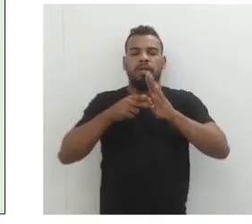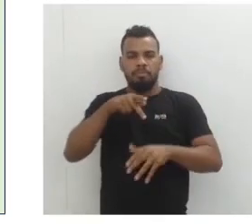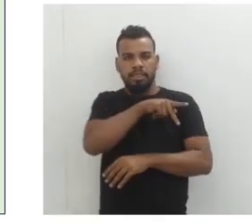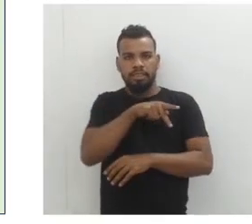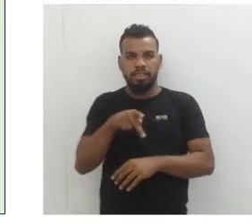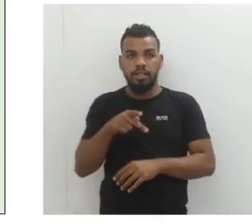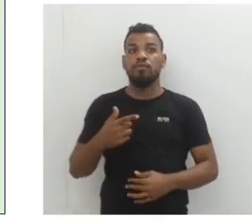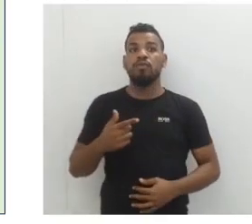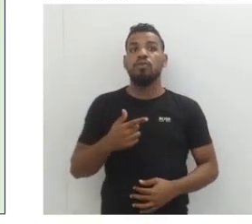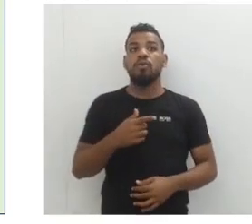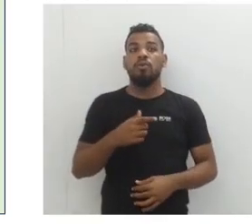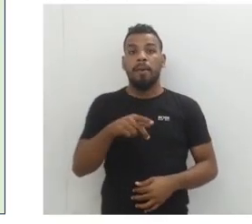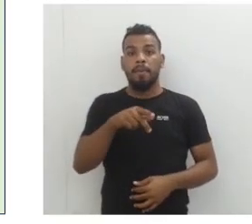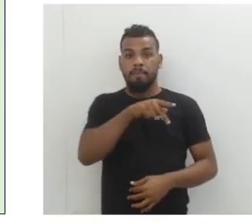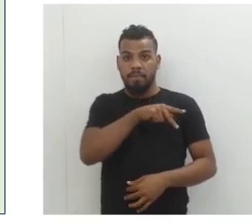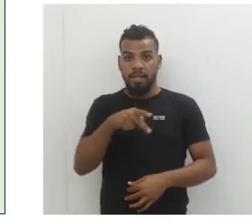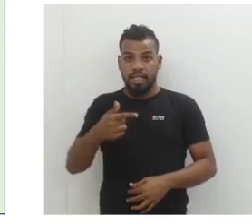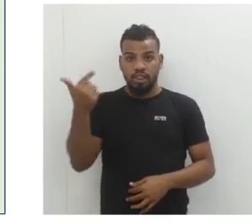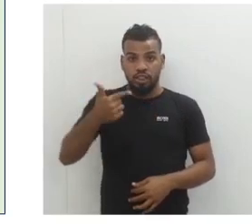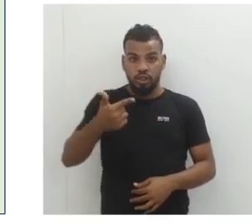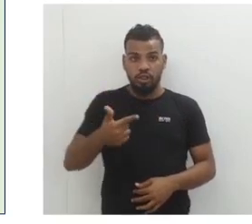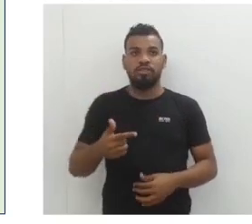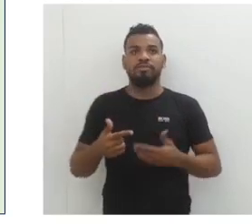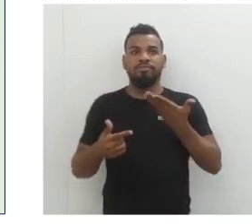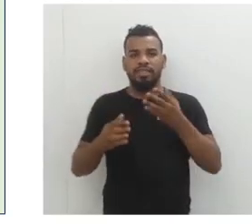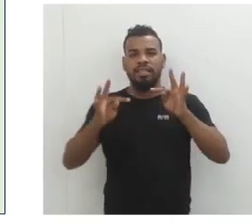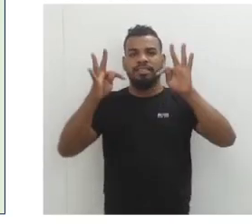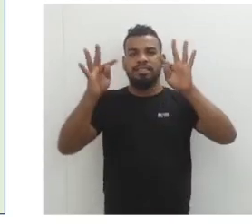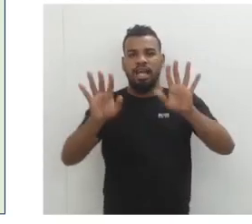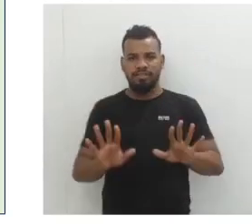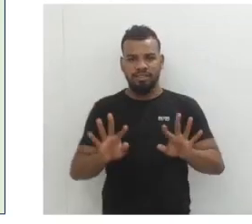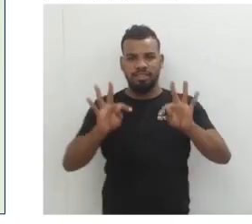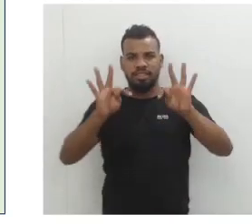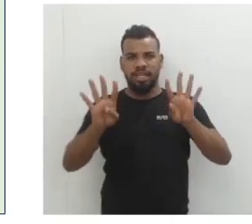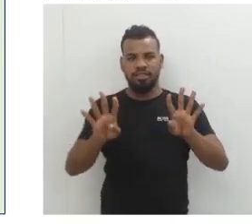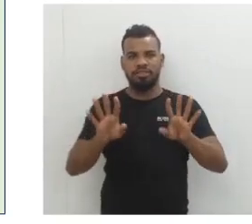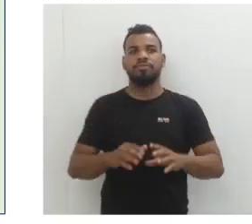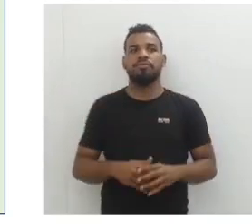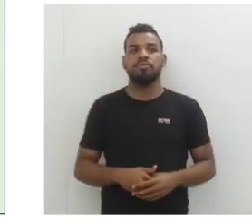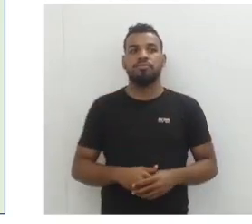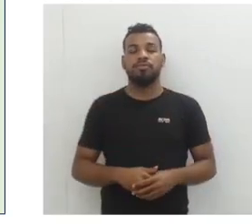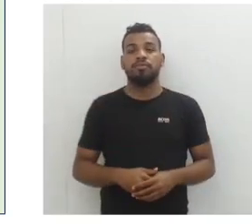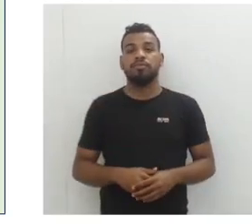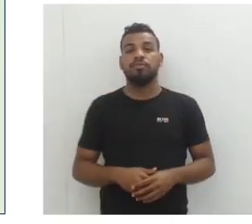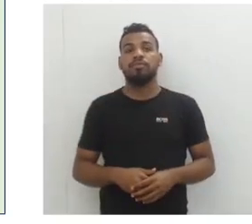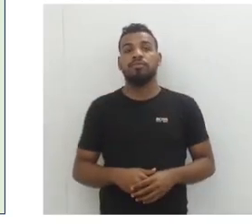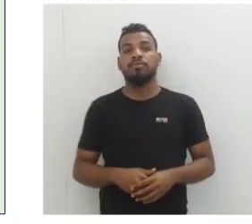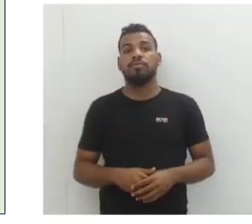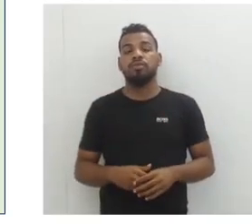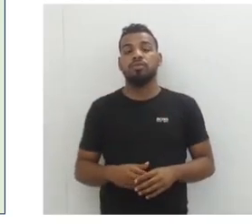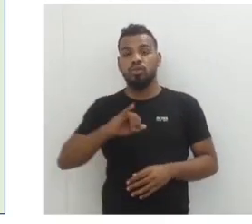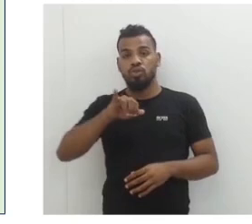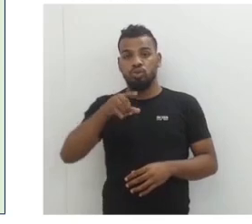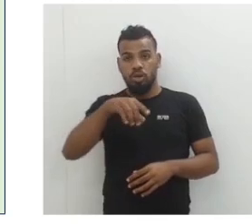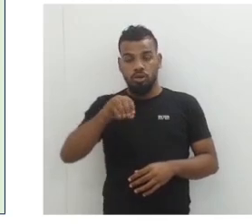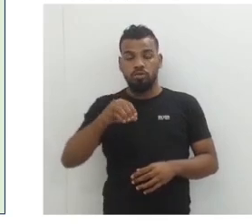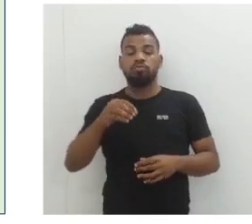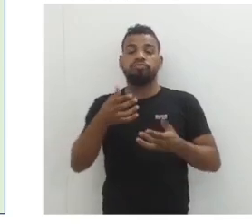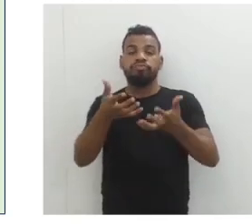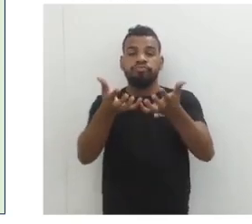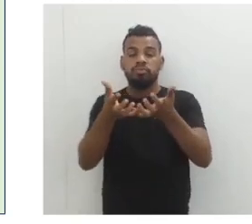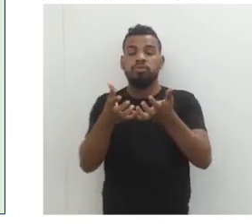vice Tancredo Neves. Jango, como era chamado, escolheu o lado liderado